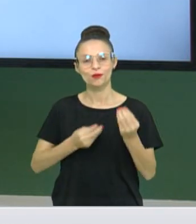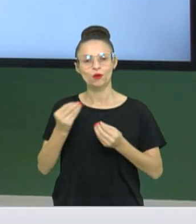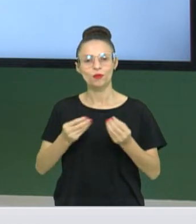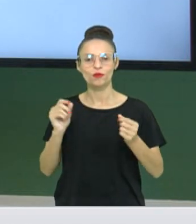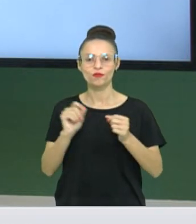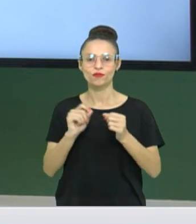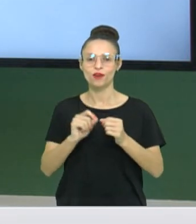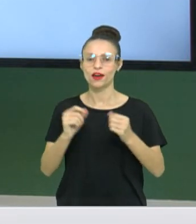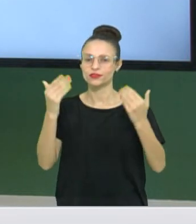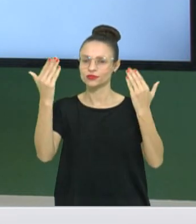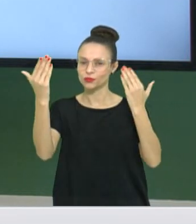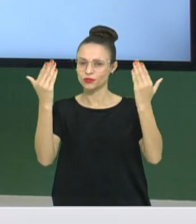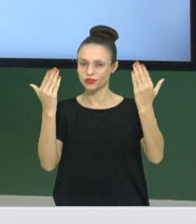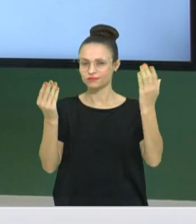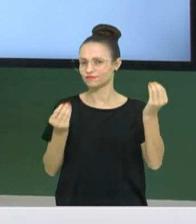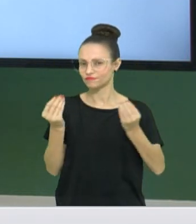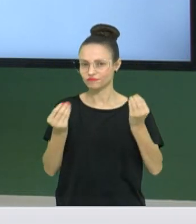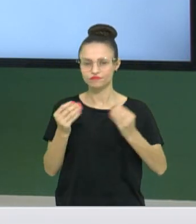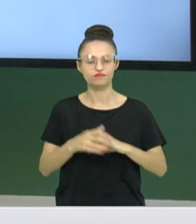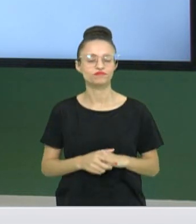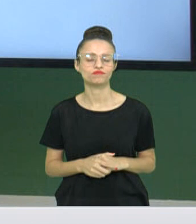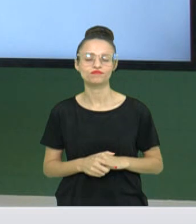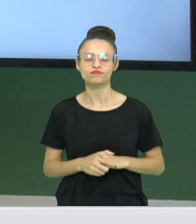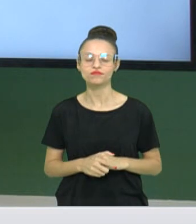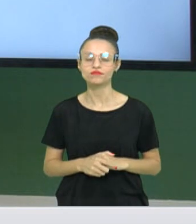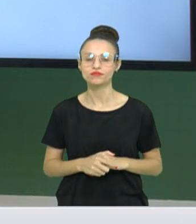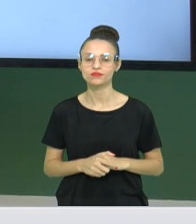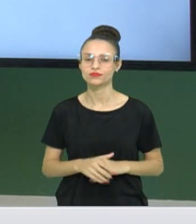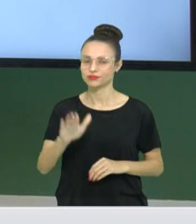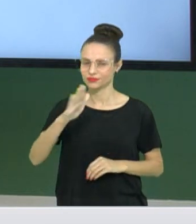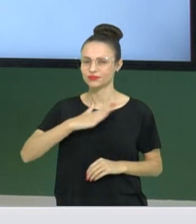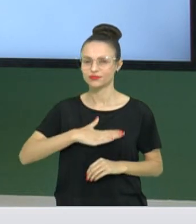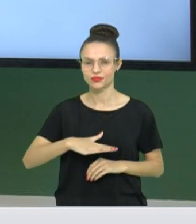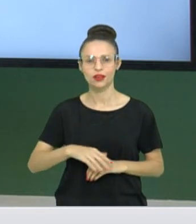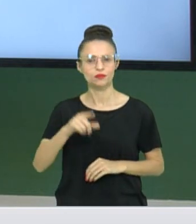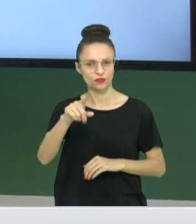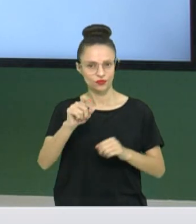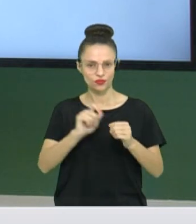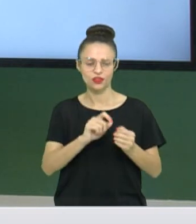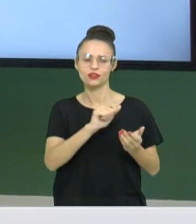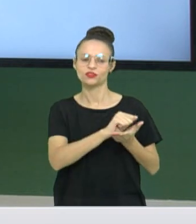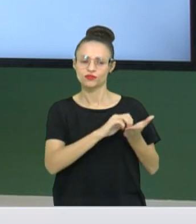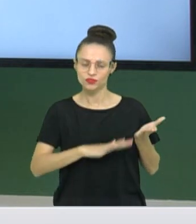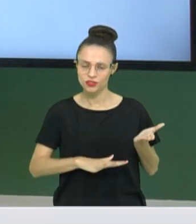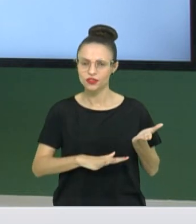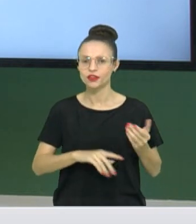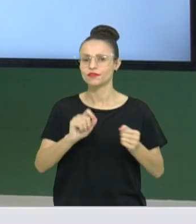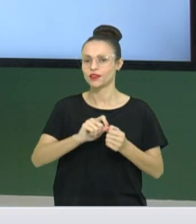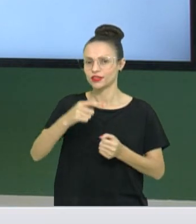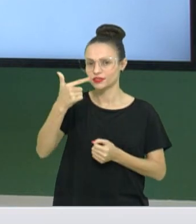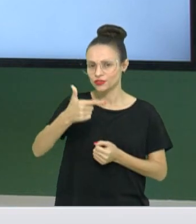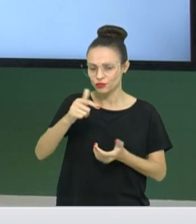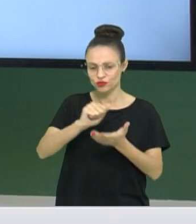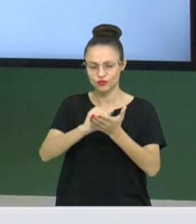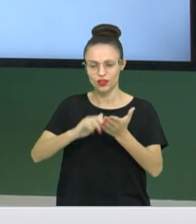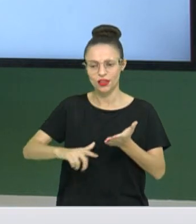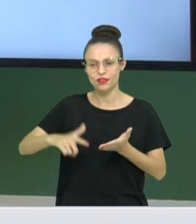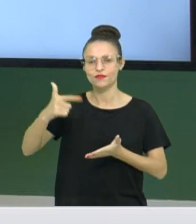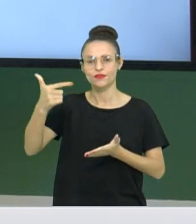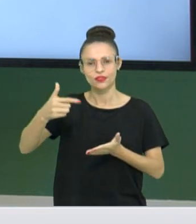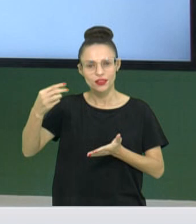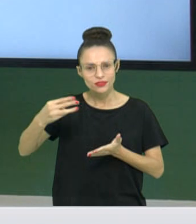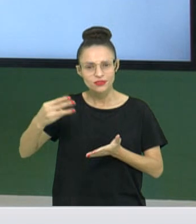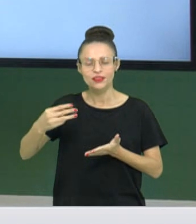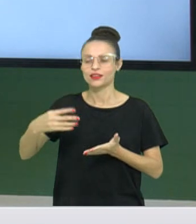fazer essa analogia, né? Calma, você faz uma tarefa, faz a segunda, faz a